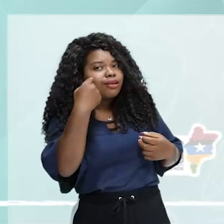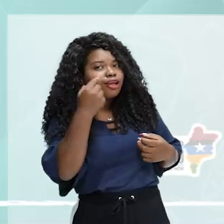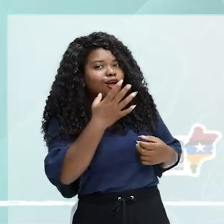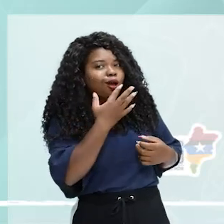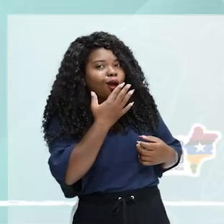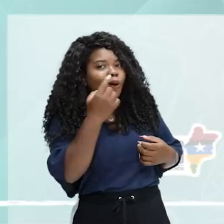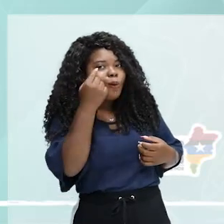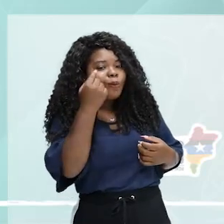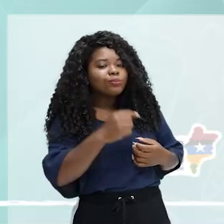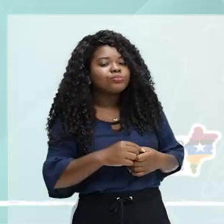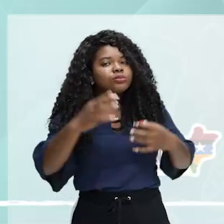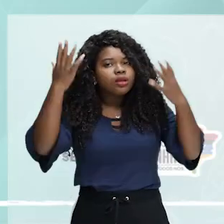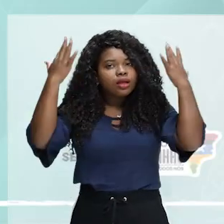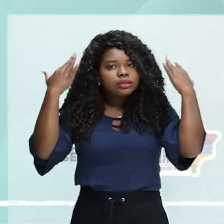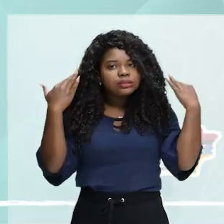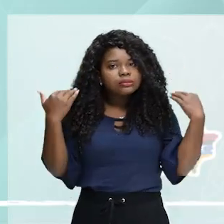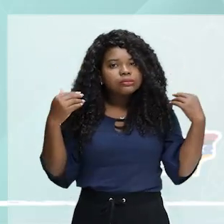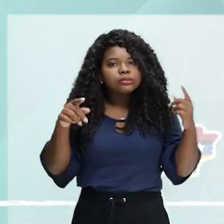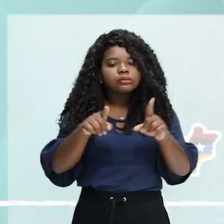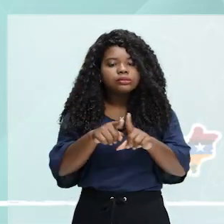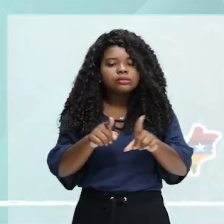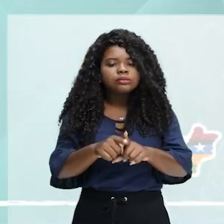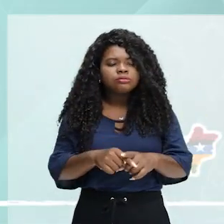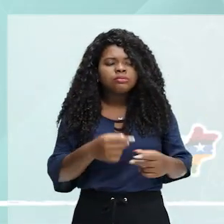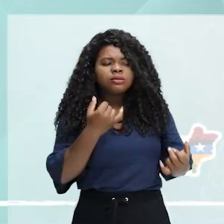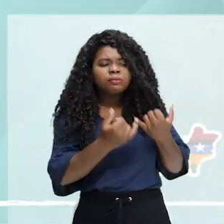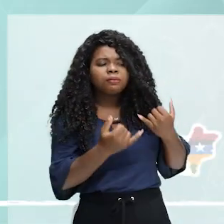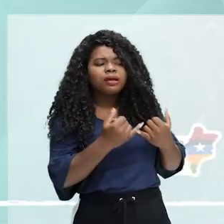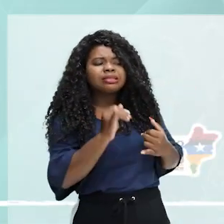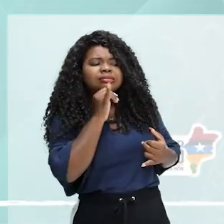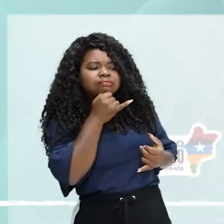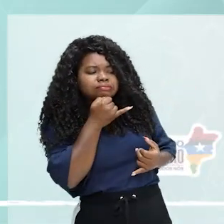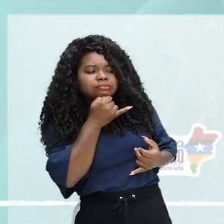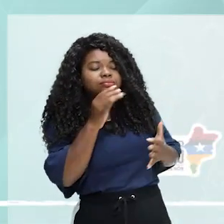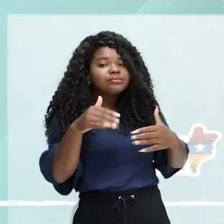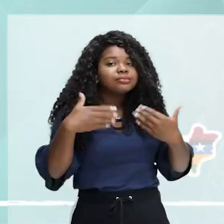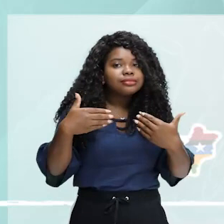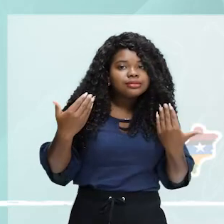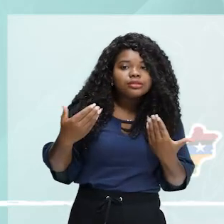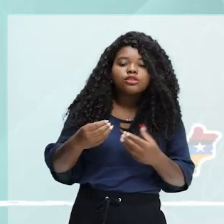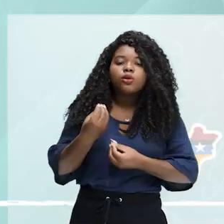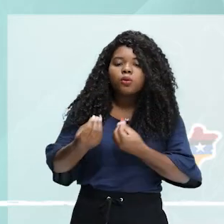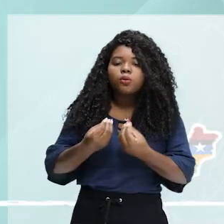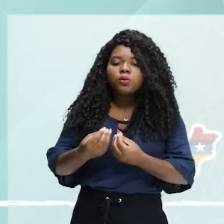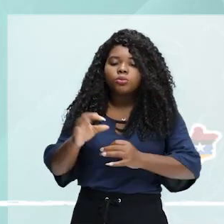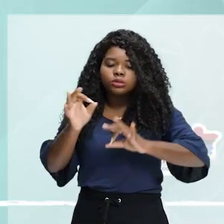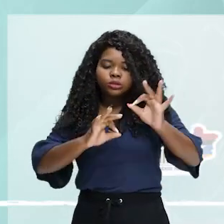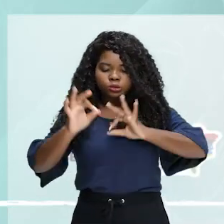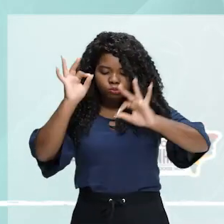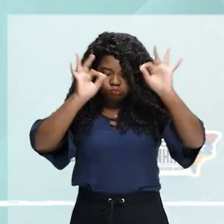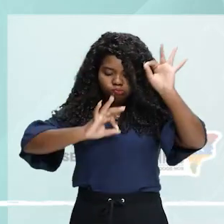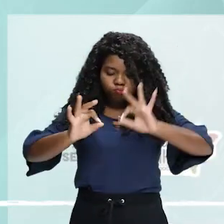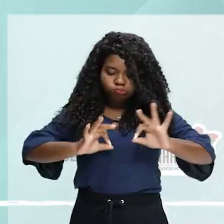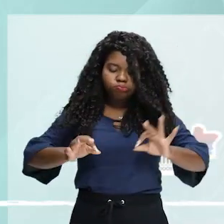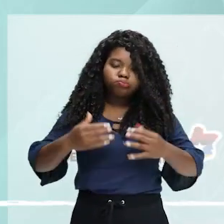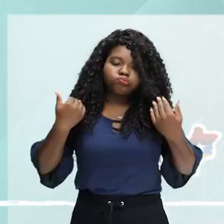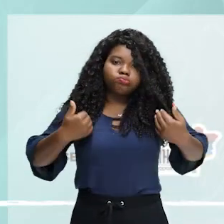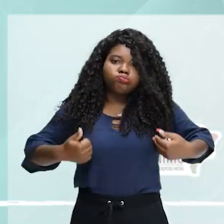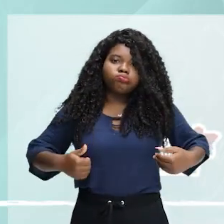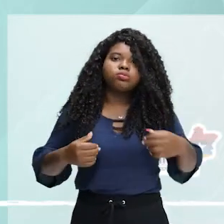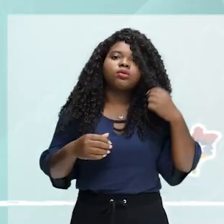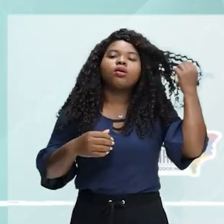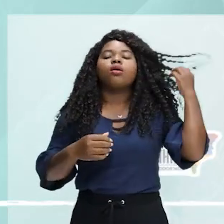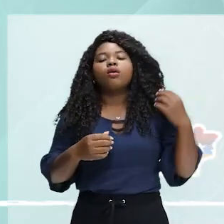dos cabelos? Essa criança parece triste ou alegre? Como ela está vestida? Onde